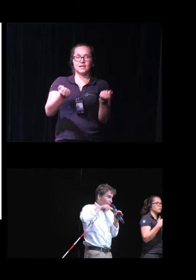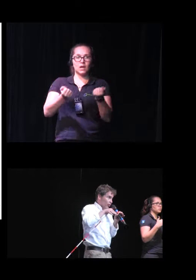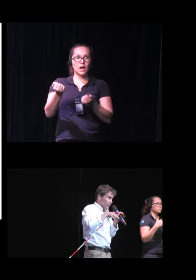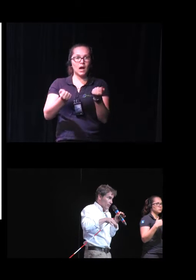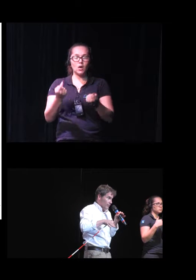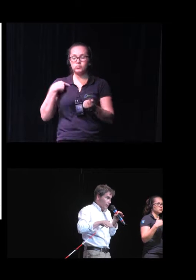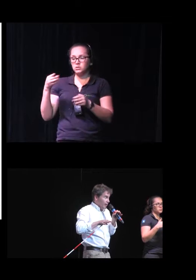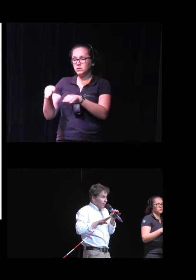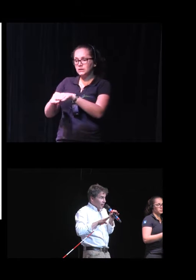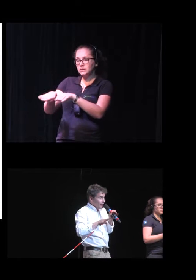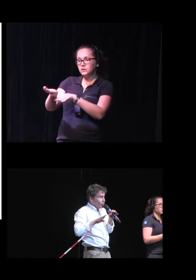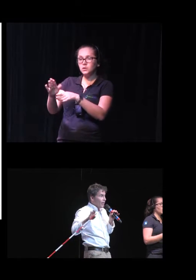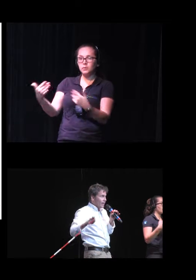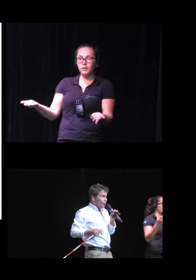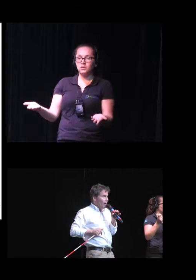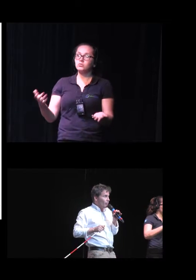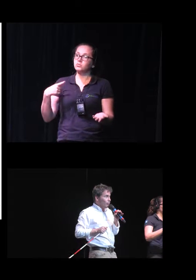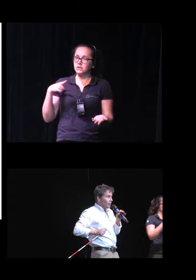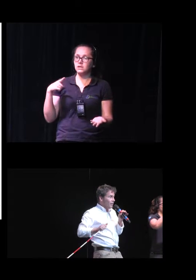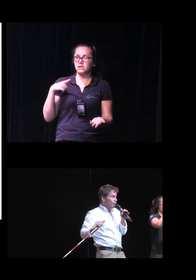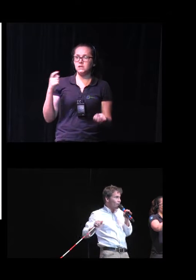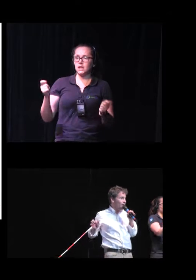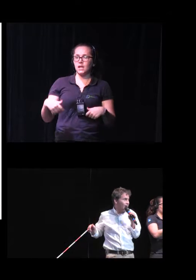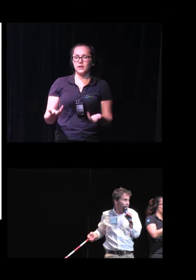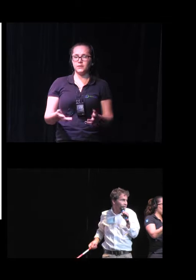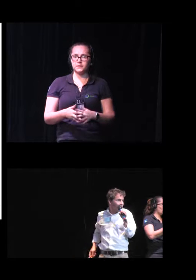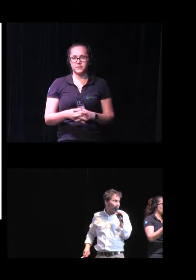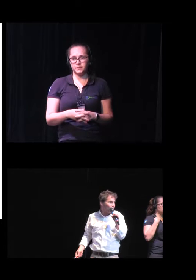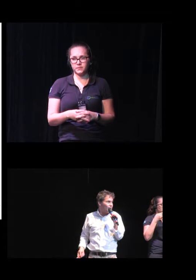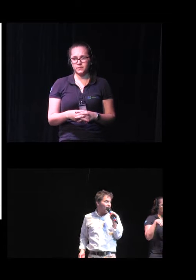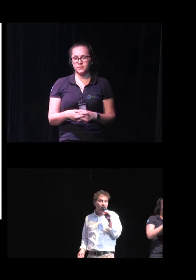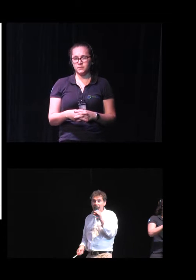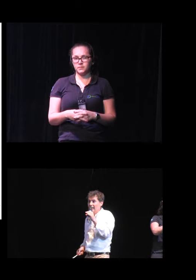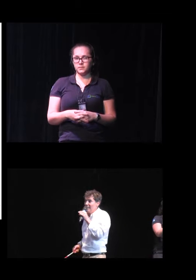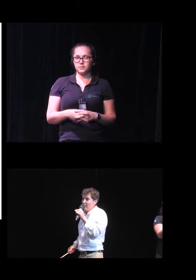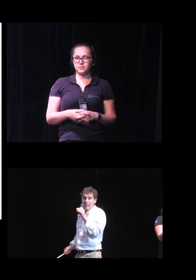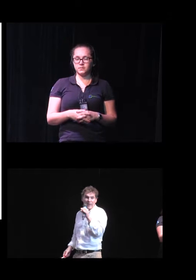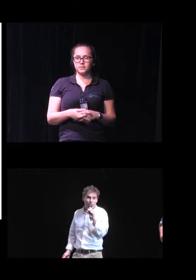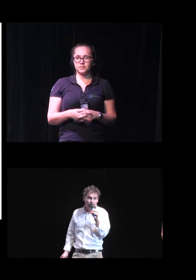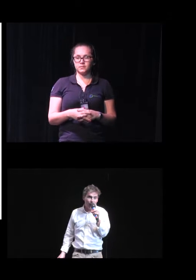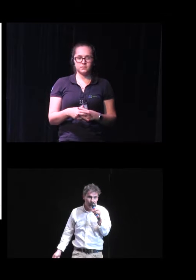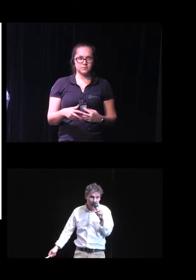para colocar 70 carros num estacionamento com elevador.